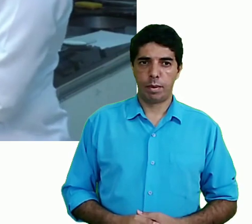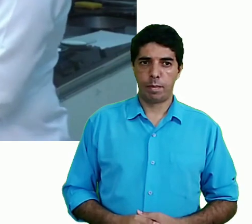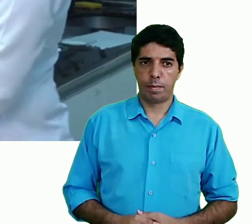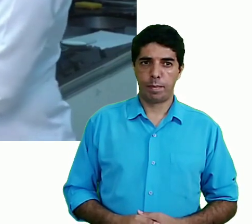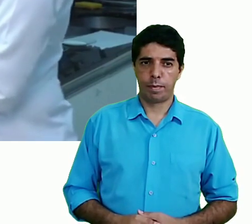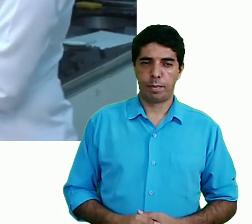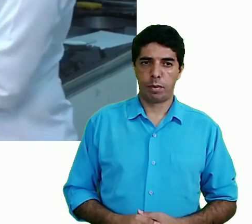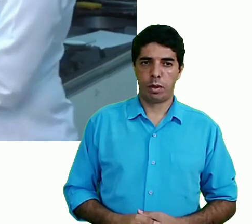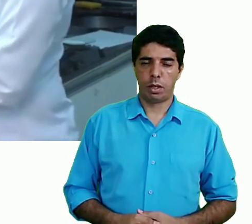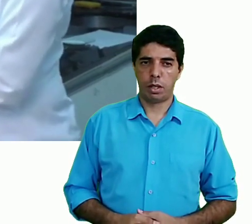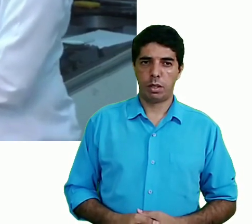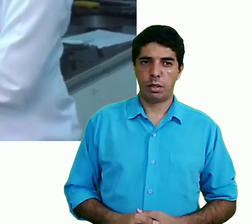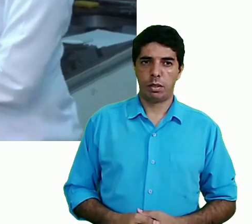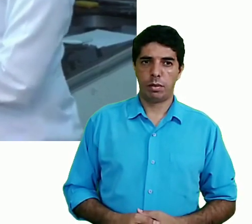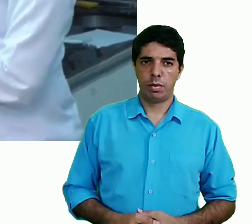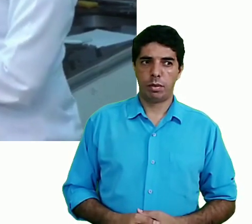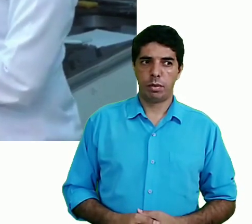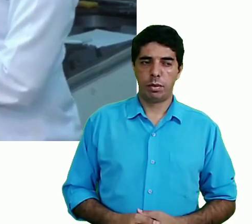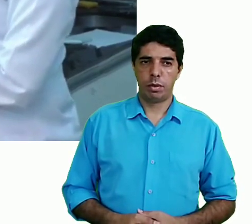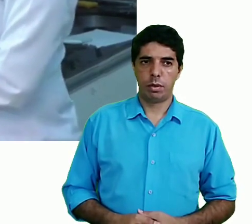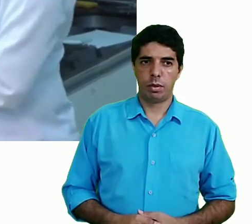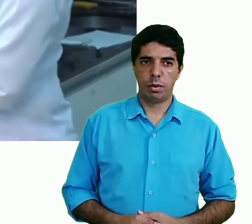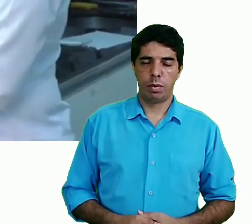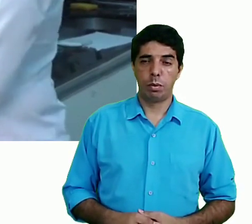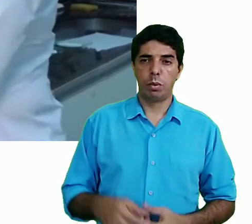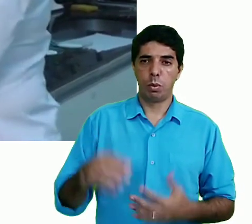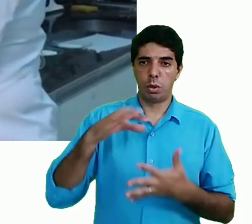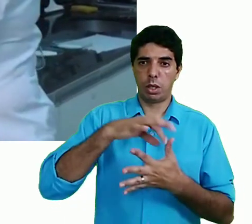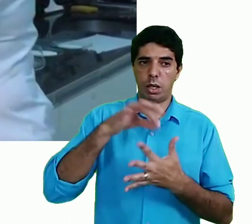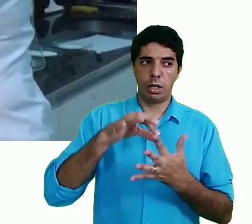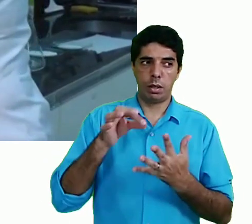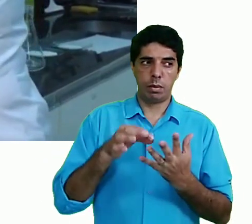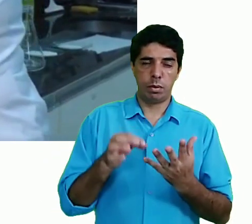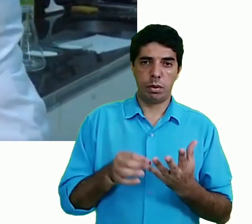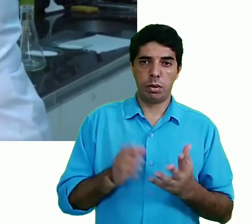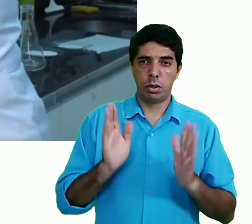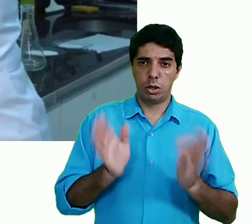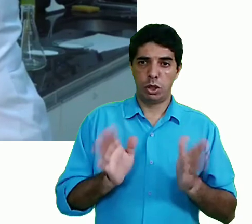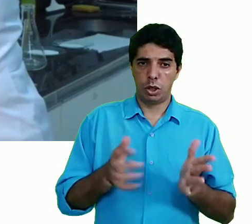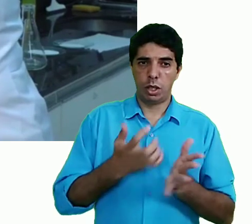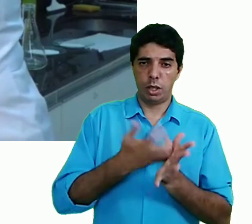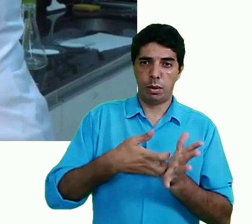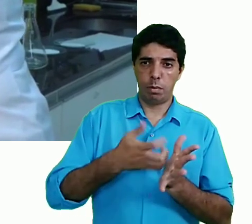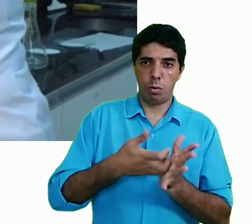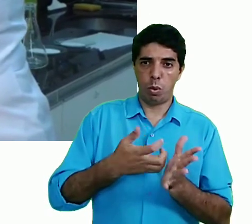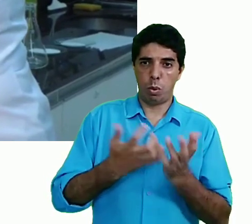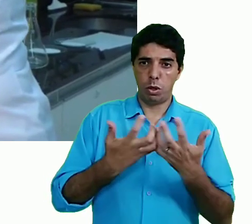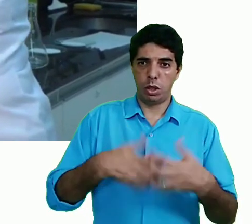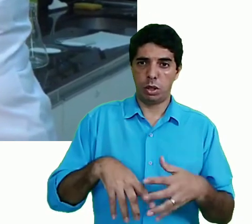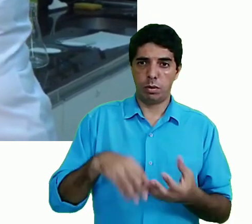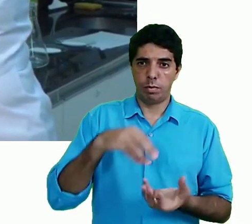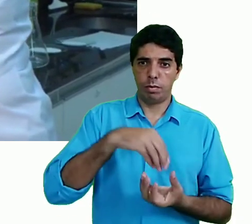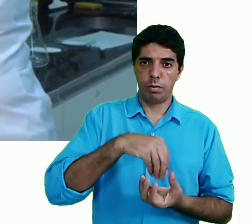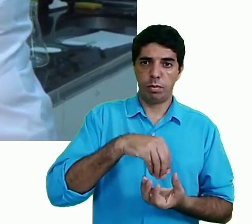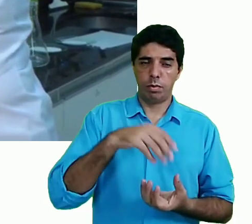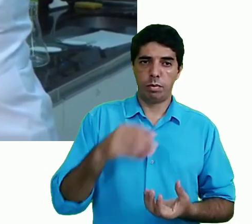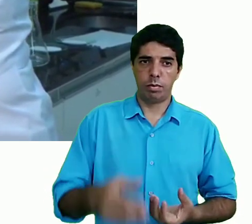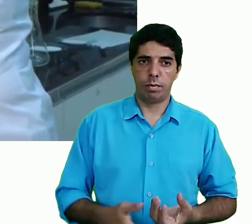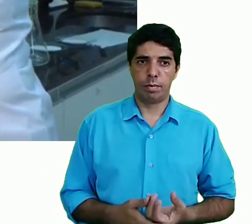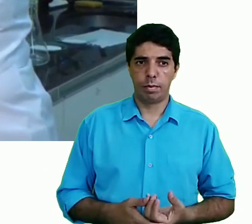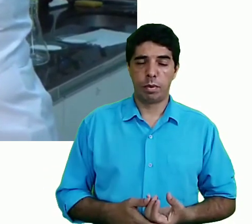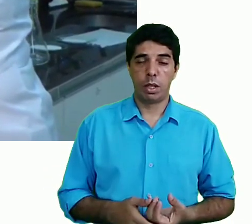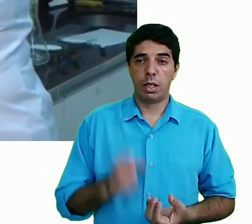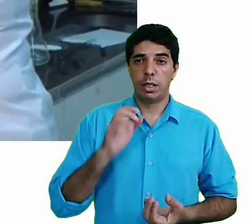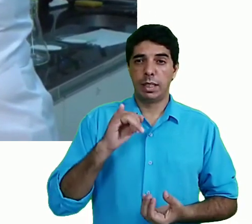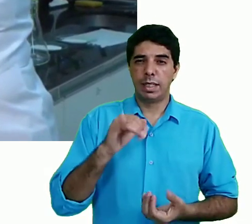florais, vocês podem ver que já foram triturados no moinho e agora é possível realizar esse teste, tá?